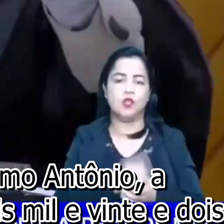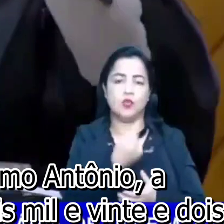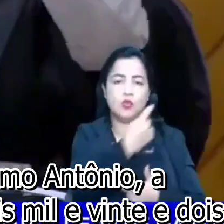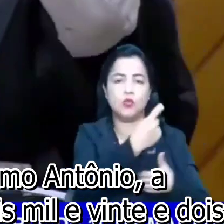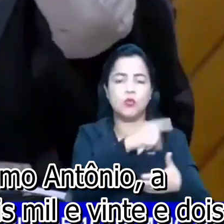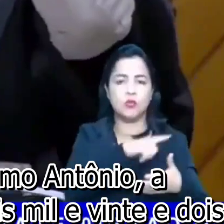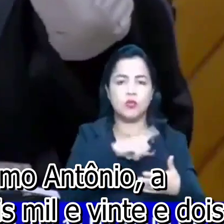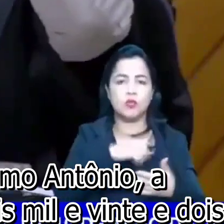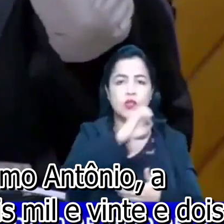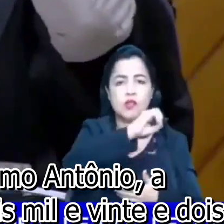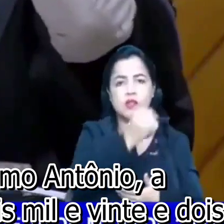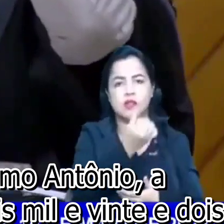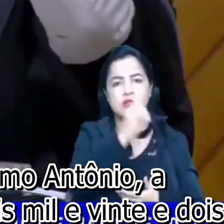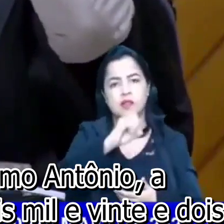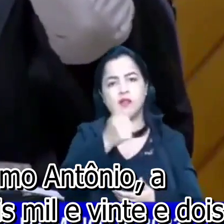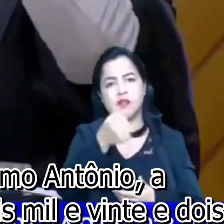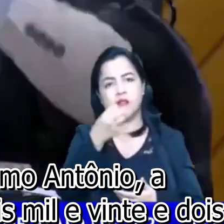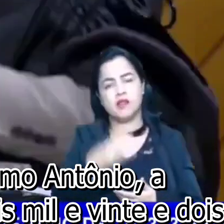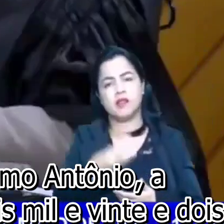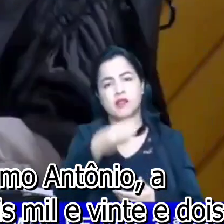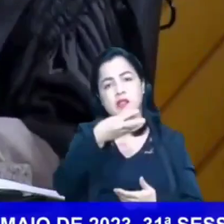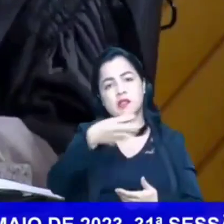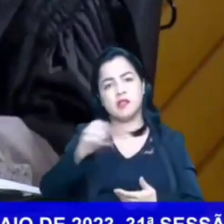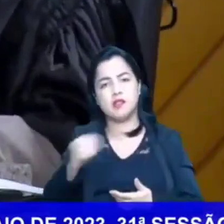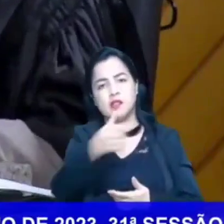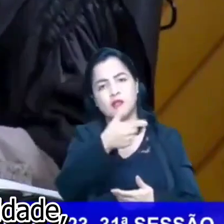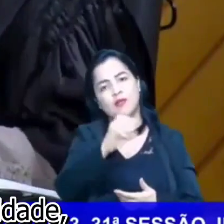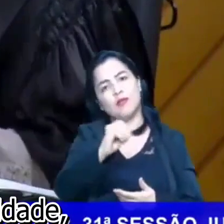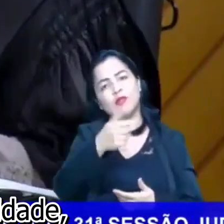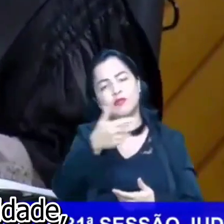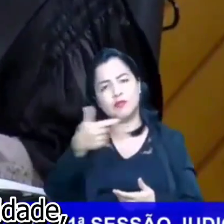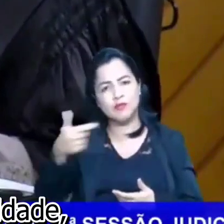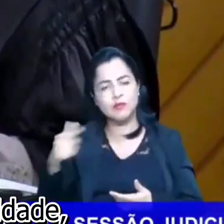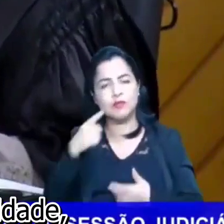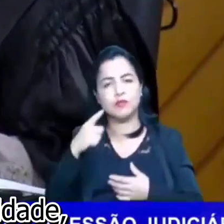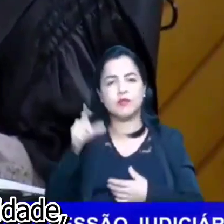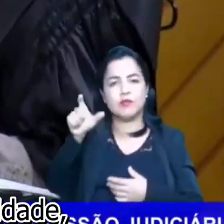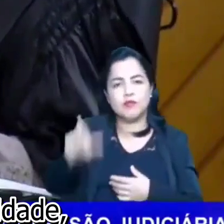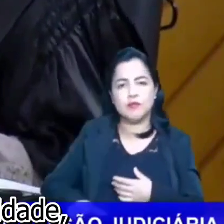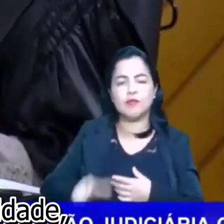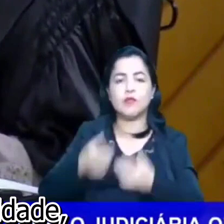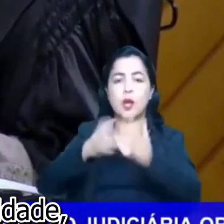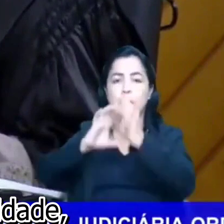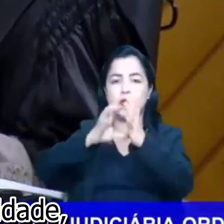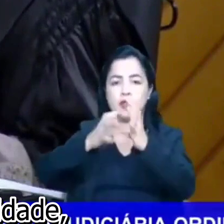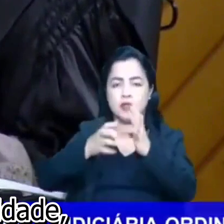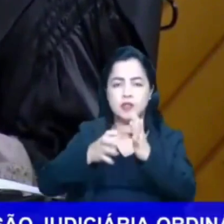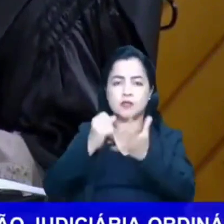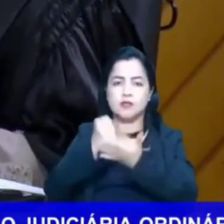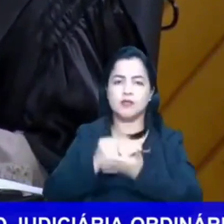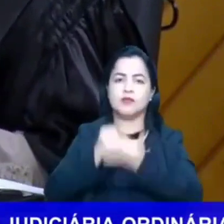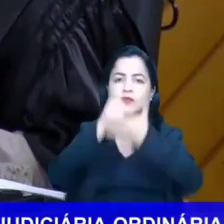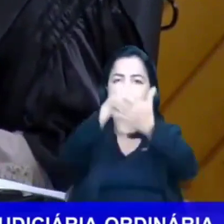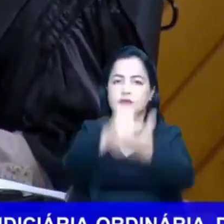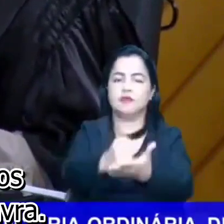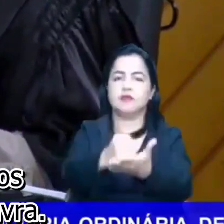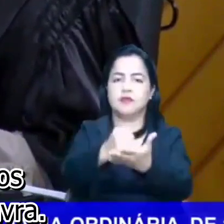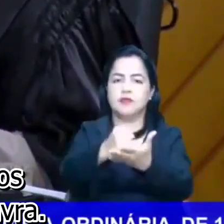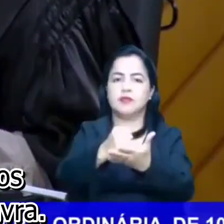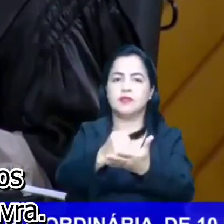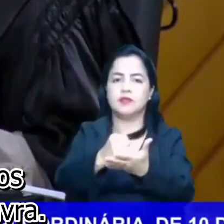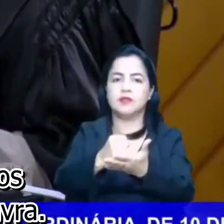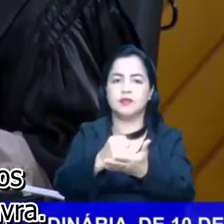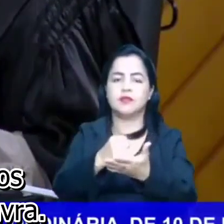de contas 060-1330 de 2022. O interessado é o partido Rede Sustentabilidade, a